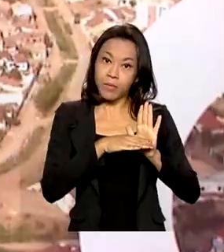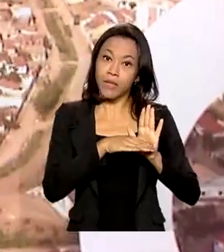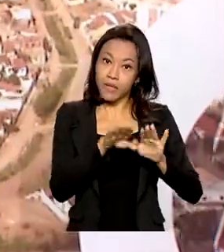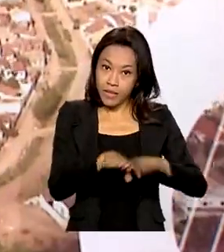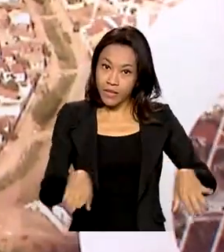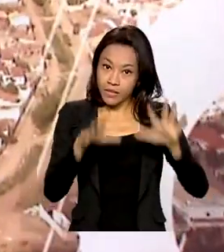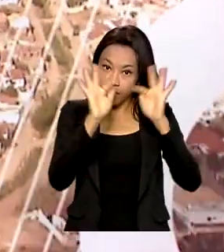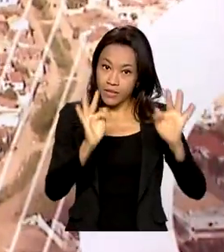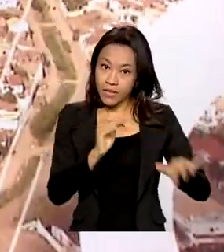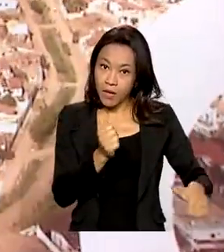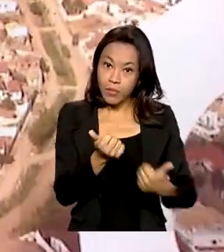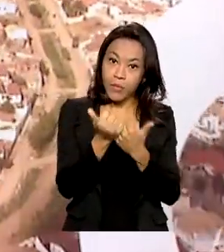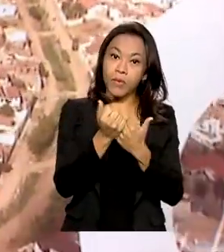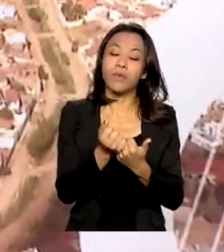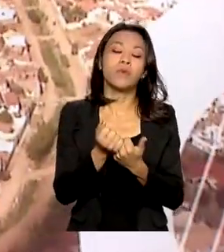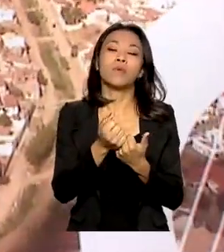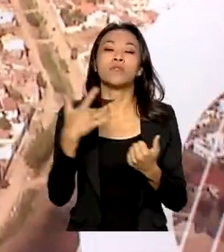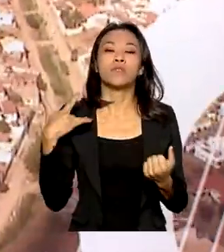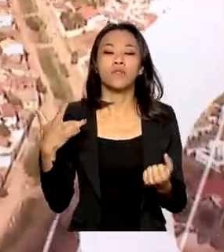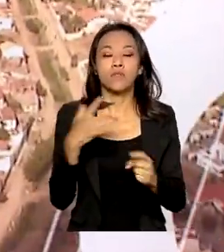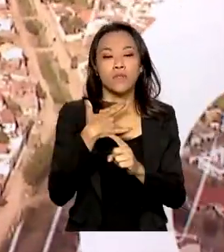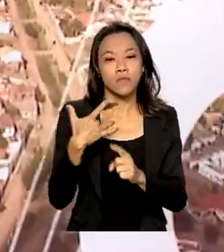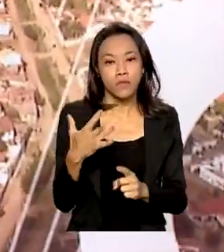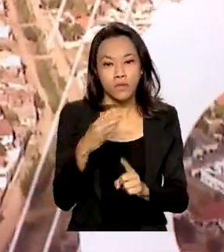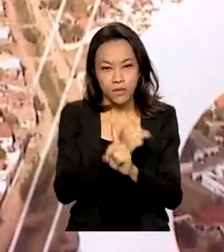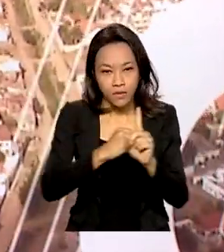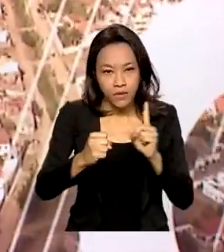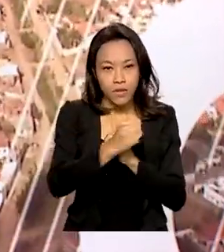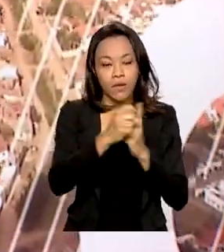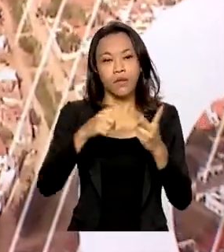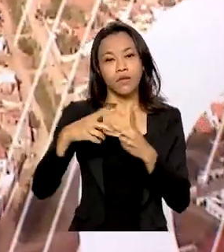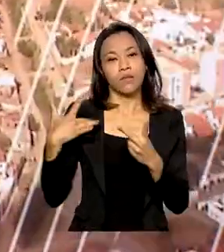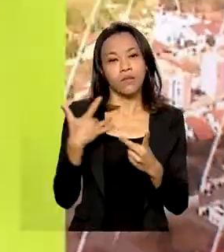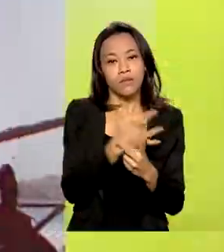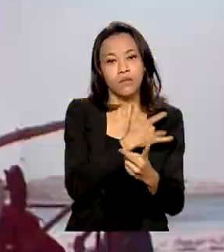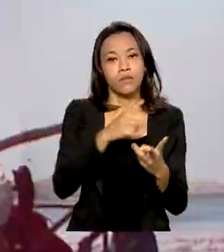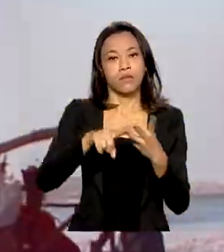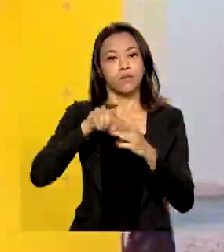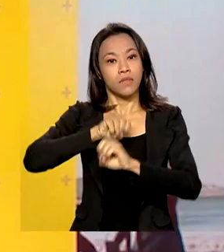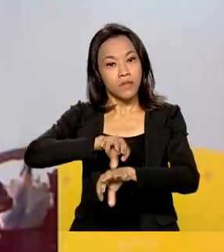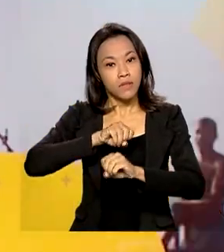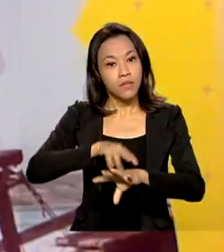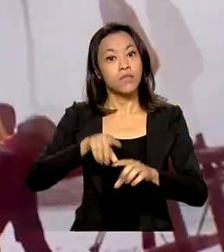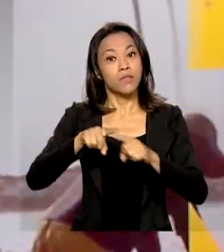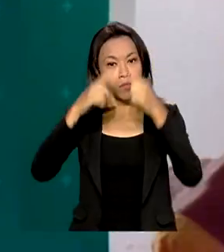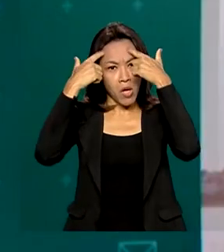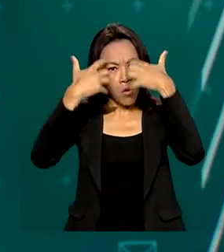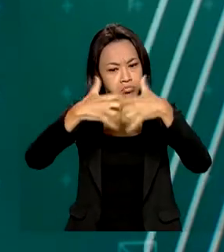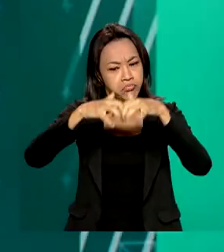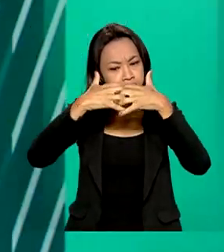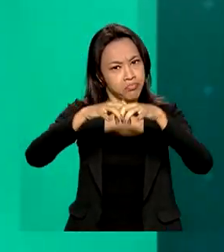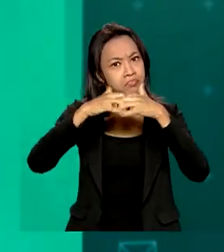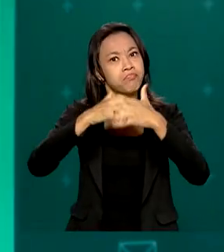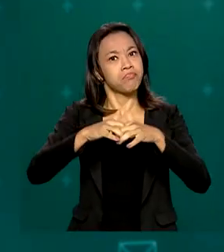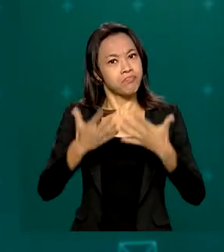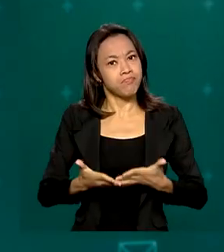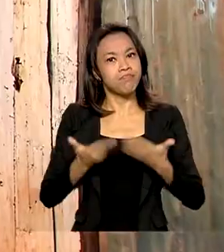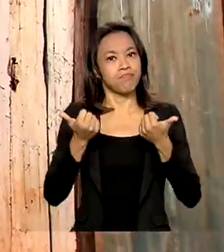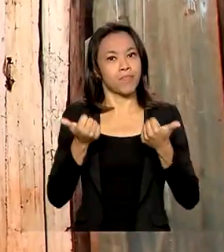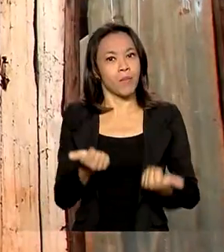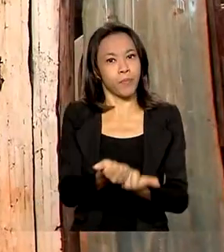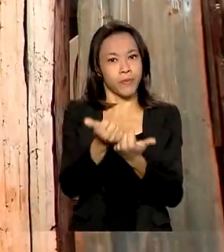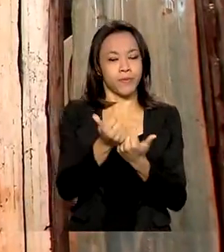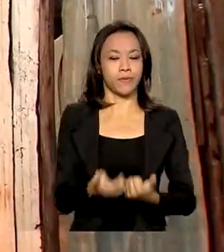oferece Assistência Social saúde educação e promove o Desenvolvimento Social e cognitivo dos pequenos